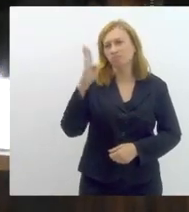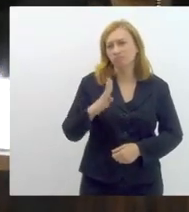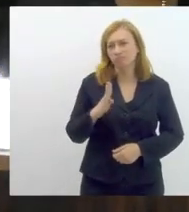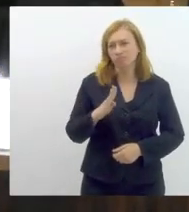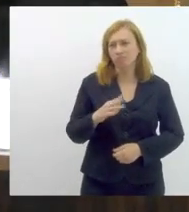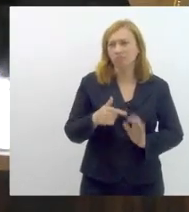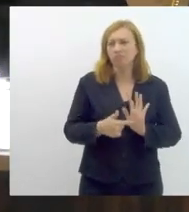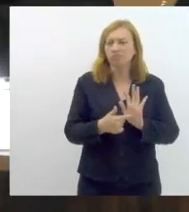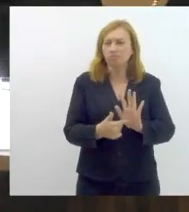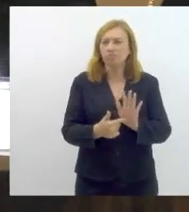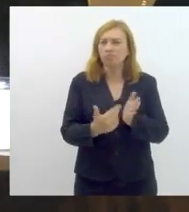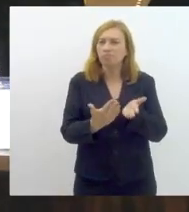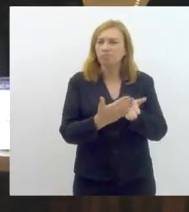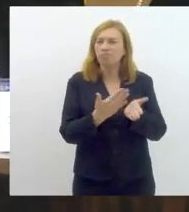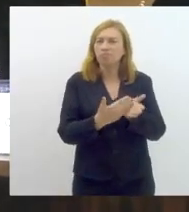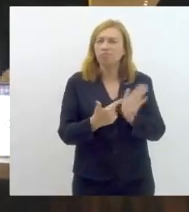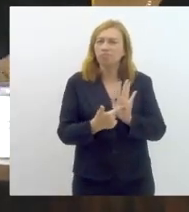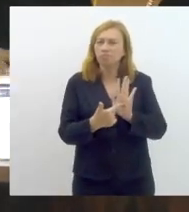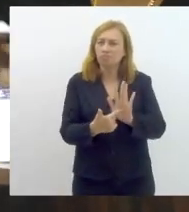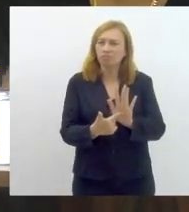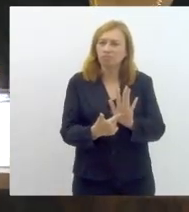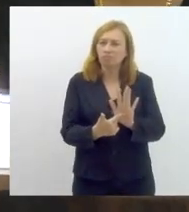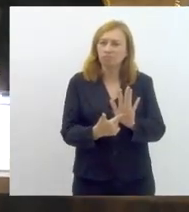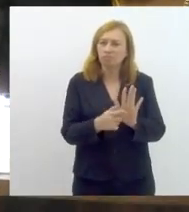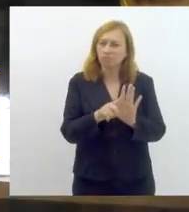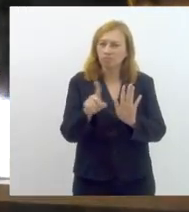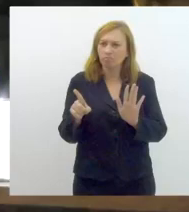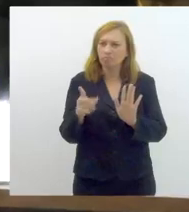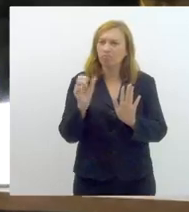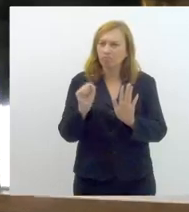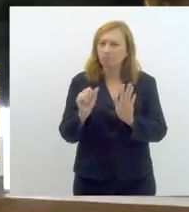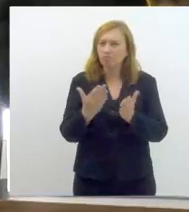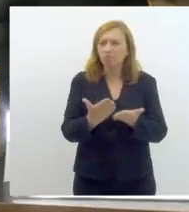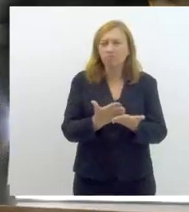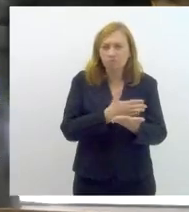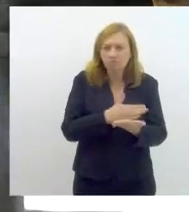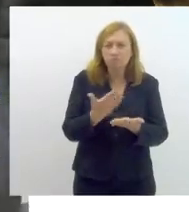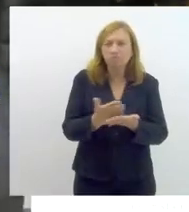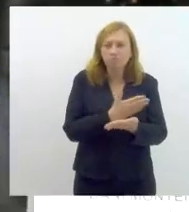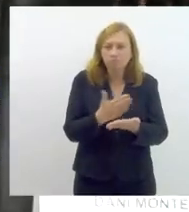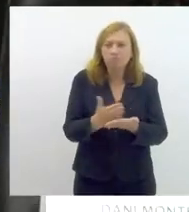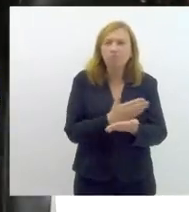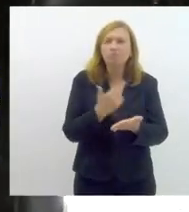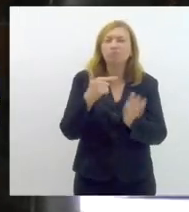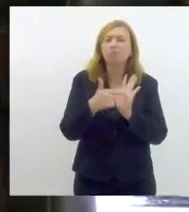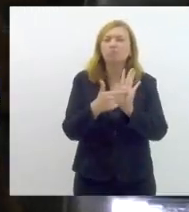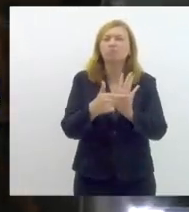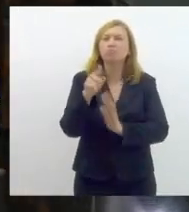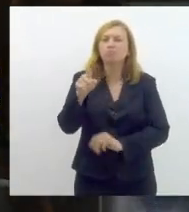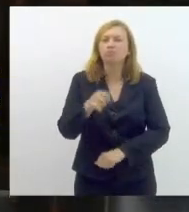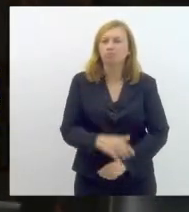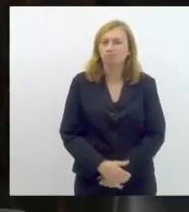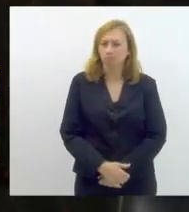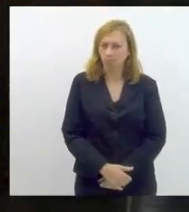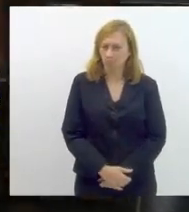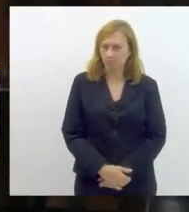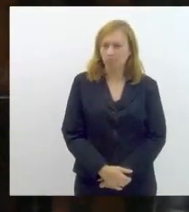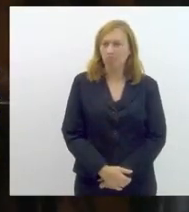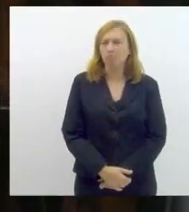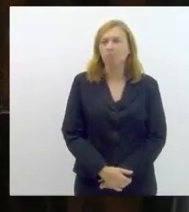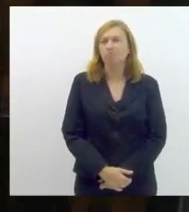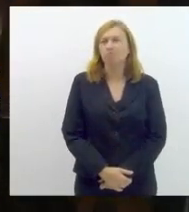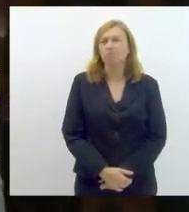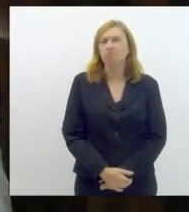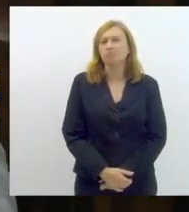vou mostrar o livro que está aí, mas vocês podem abrir. Olha, é esse livro aqui, ó. Trajetória